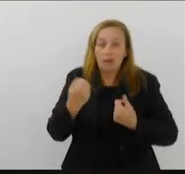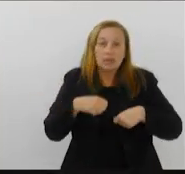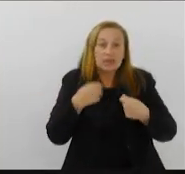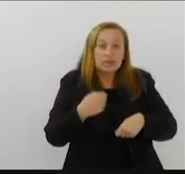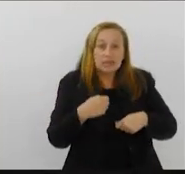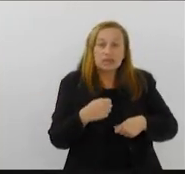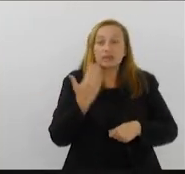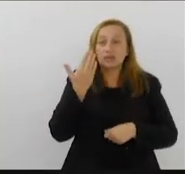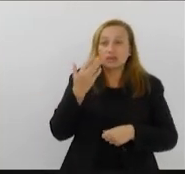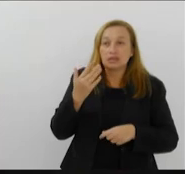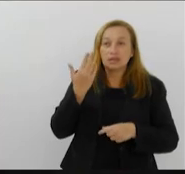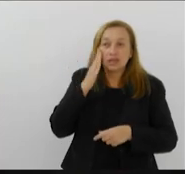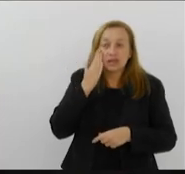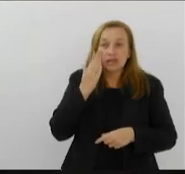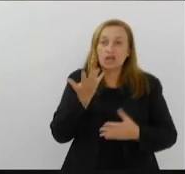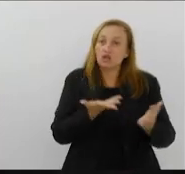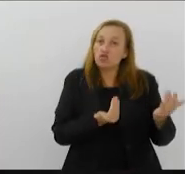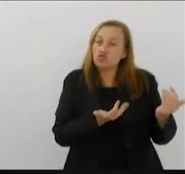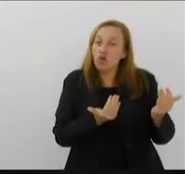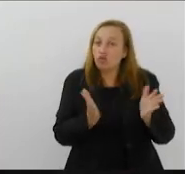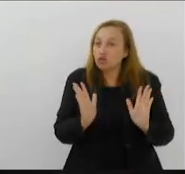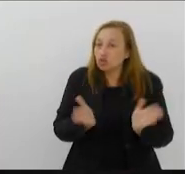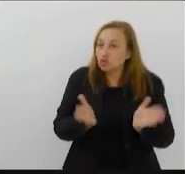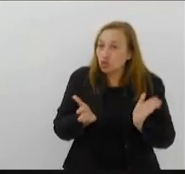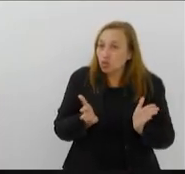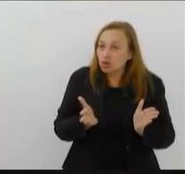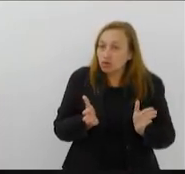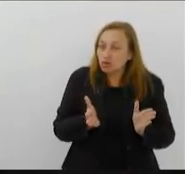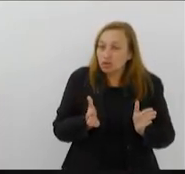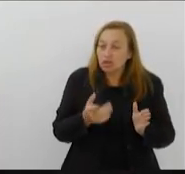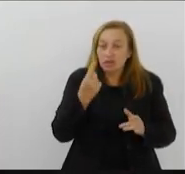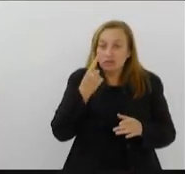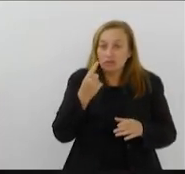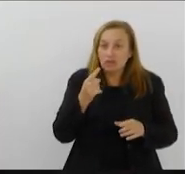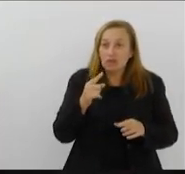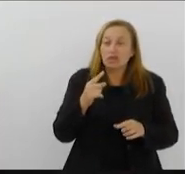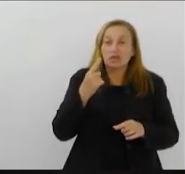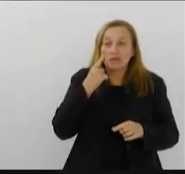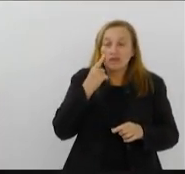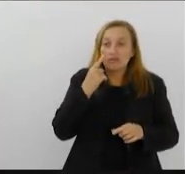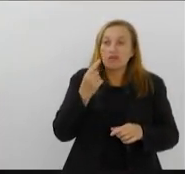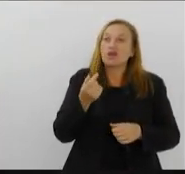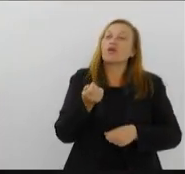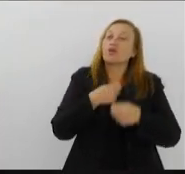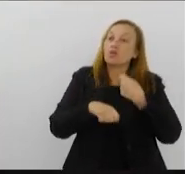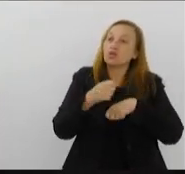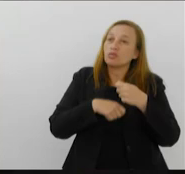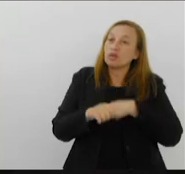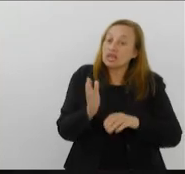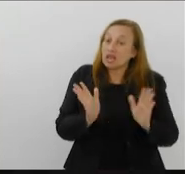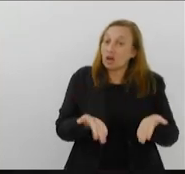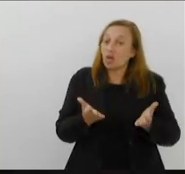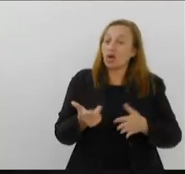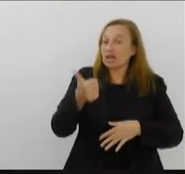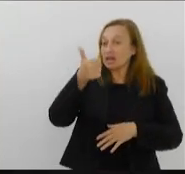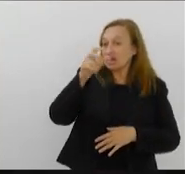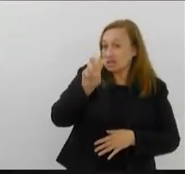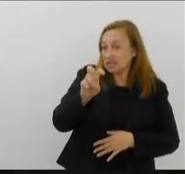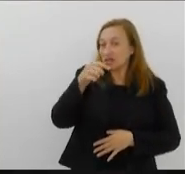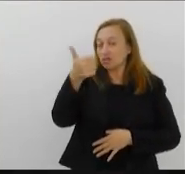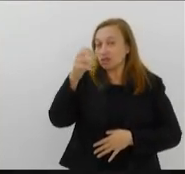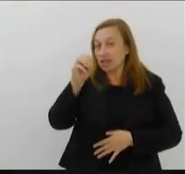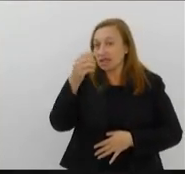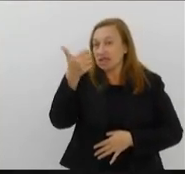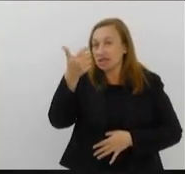precisa considerar que essa juventude, que vai definir a economia do agora e do daqui a 5, 10, 20 e